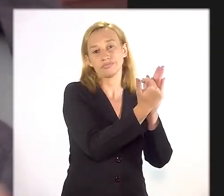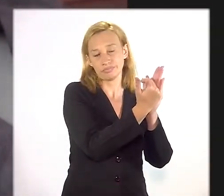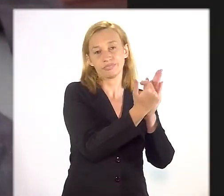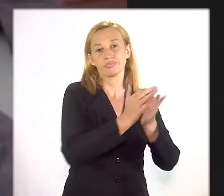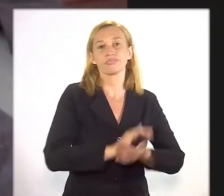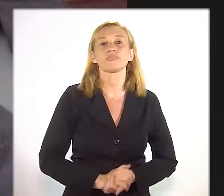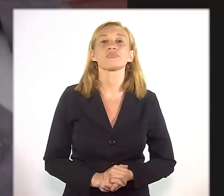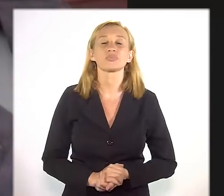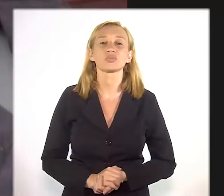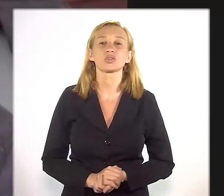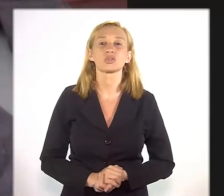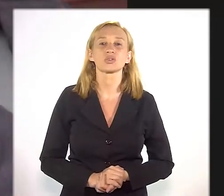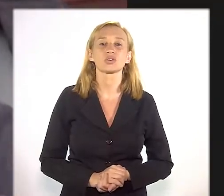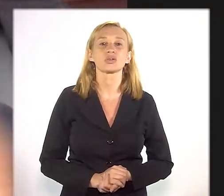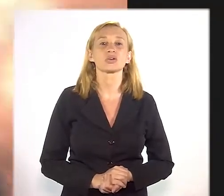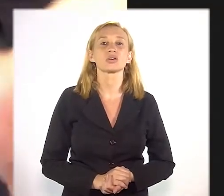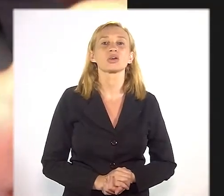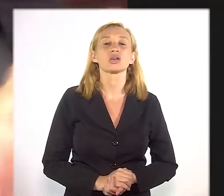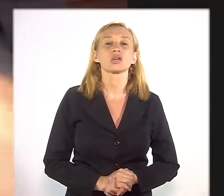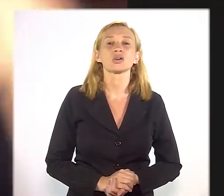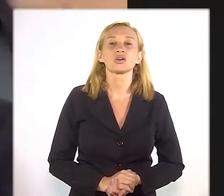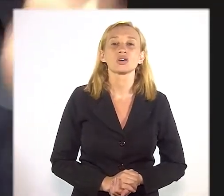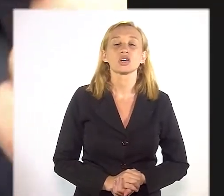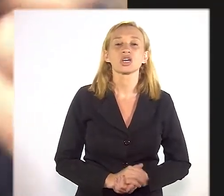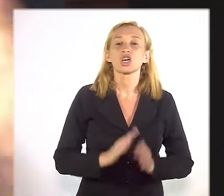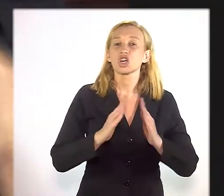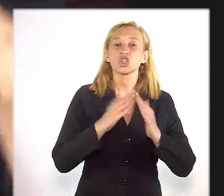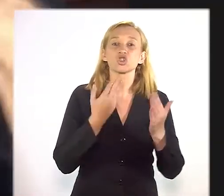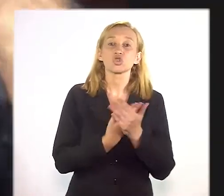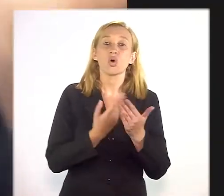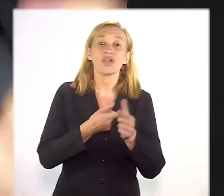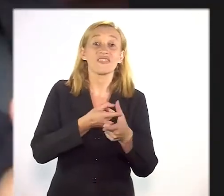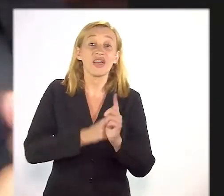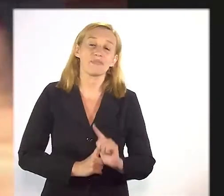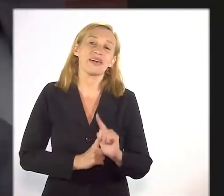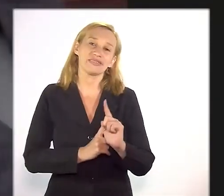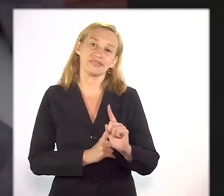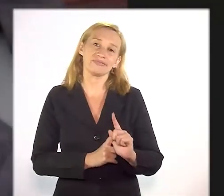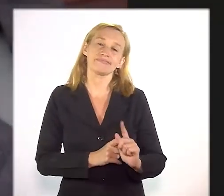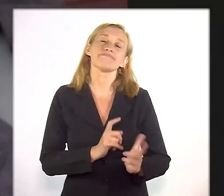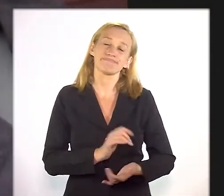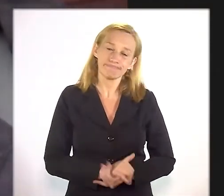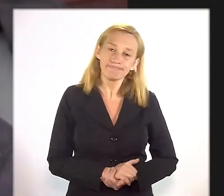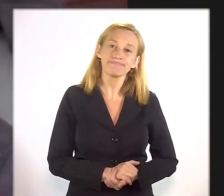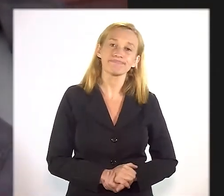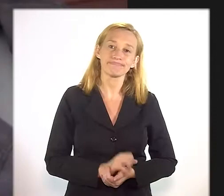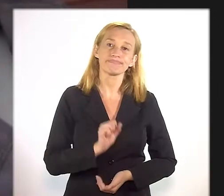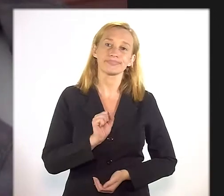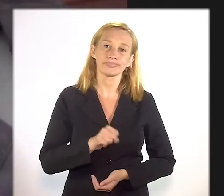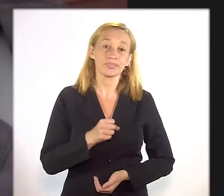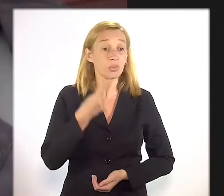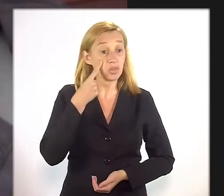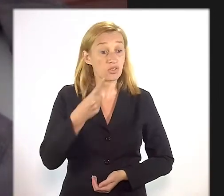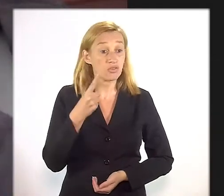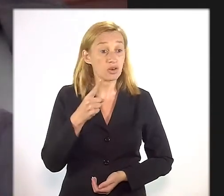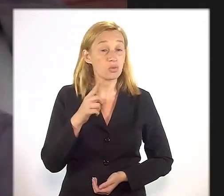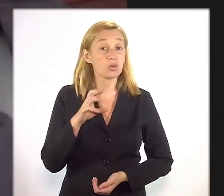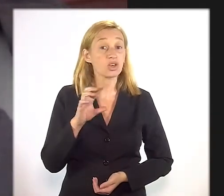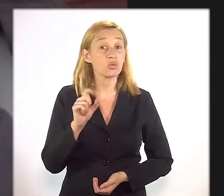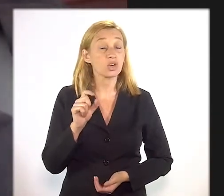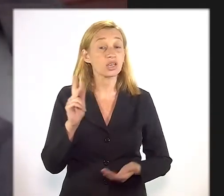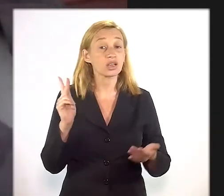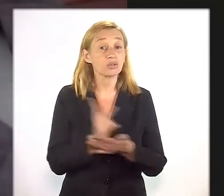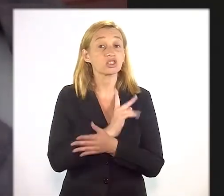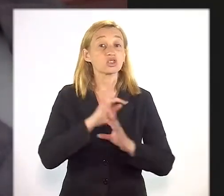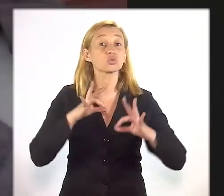autónomo, ele vai transmitir o quê? Heteronímia, que é o contrário, é dependência, negacionismo. É preciso ver o que é